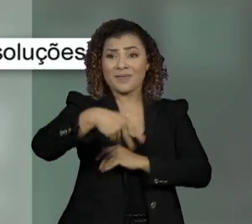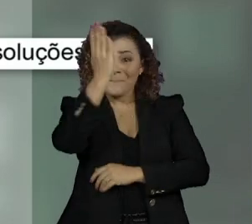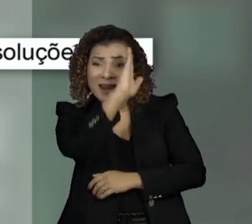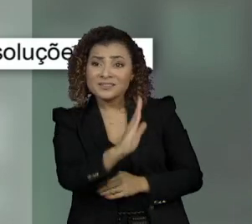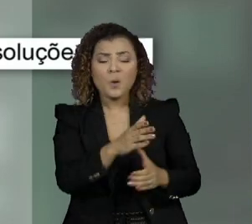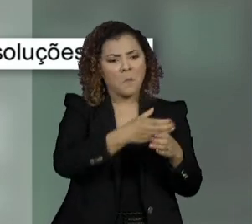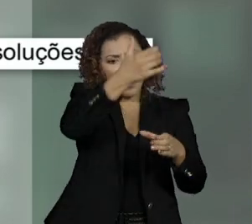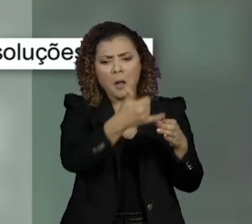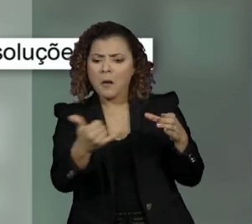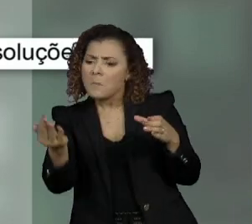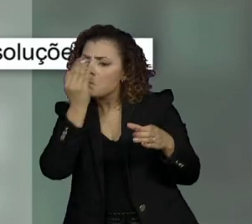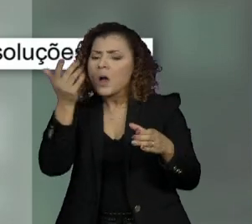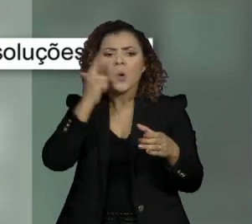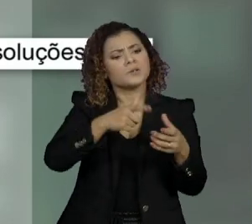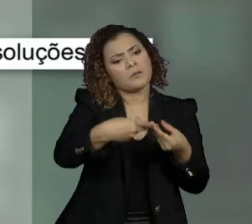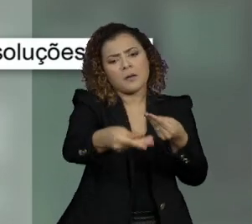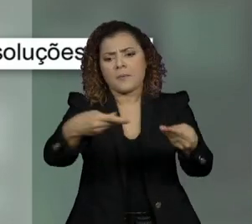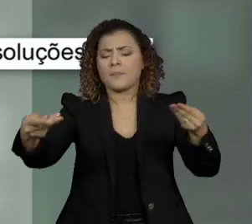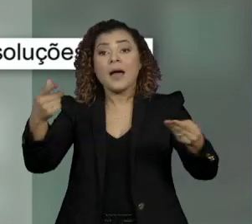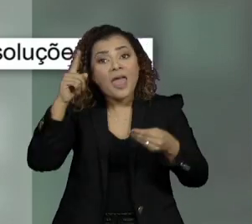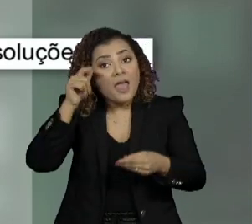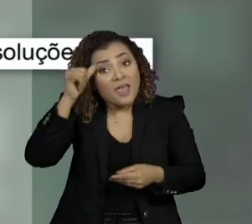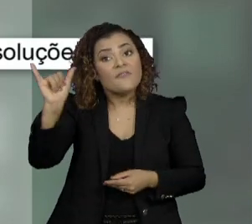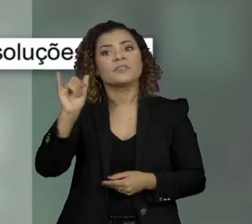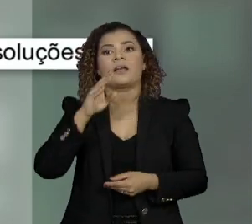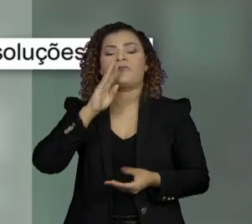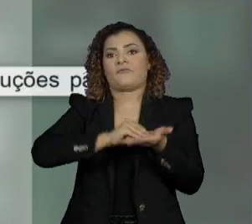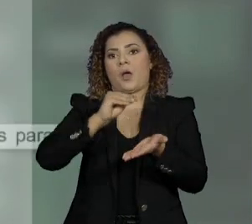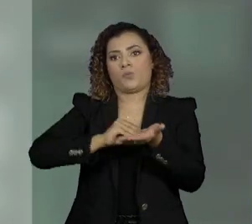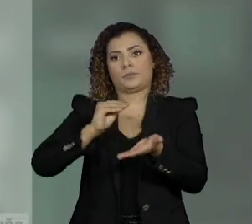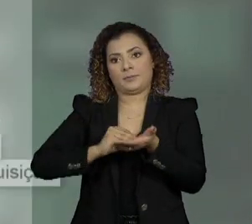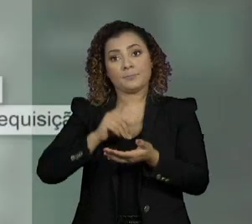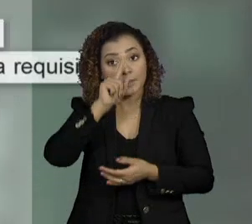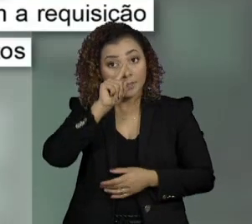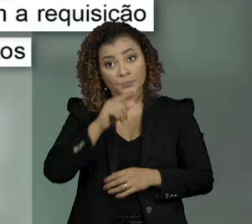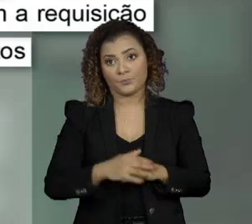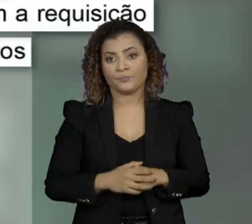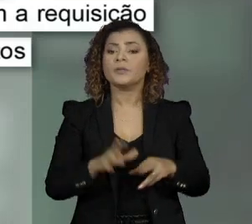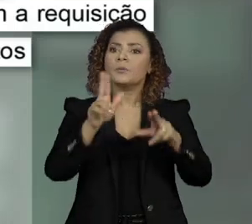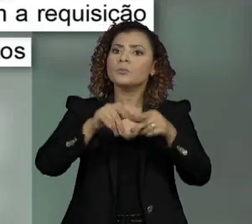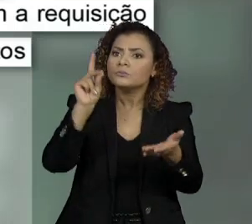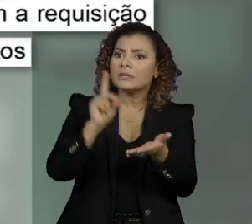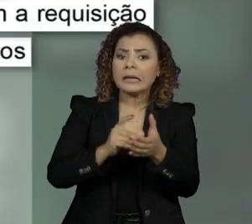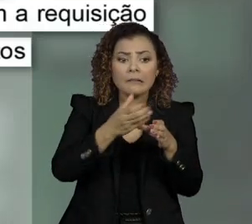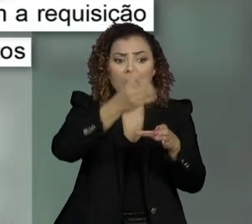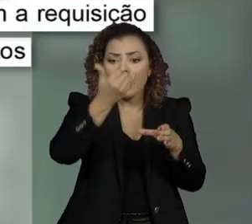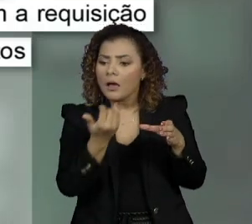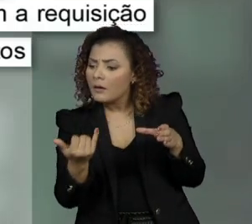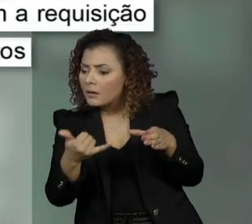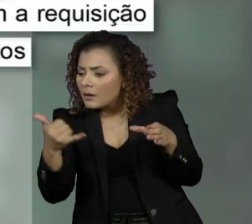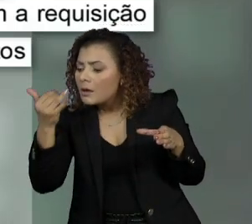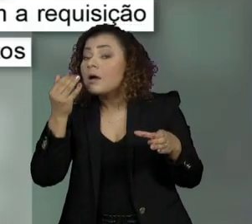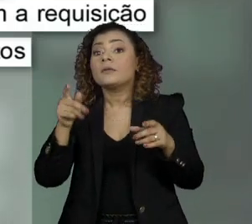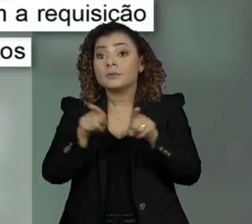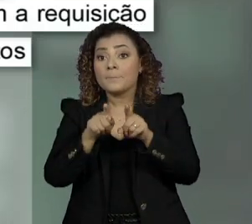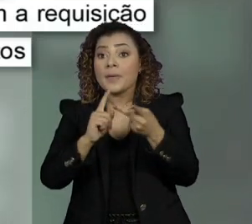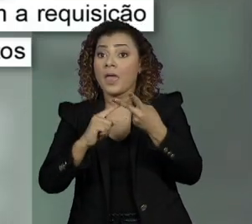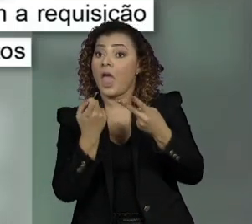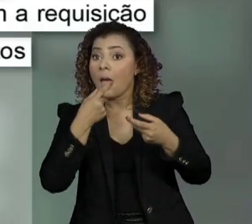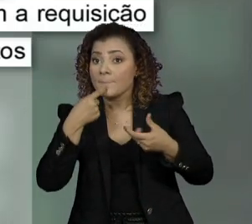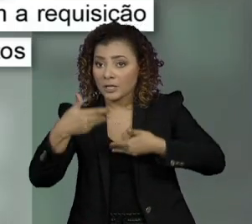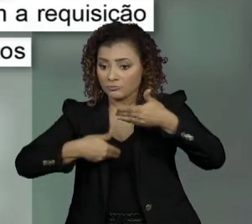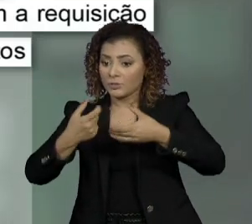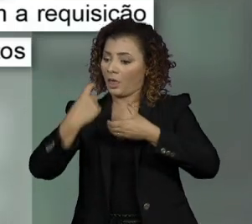busca de soluções para diminuir o risco de desabastecimento. Em relação aos medicamentos de intubação, o Ministério da Saúde disse que